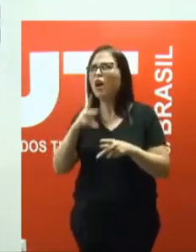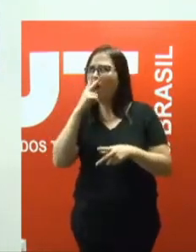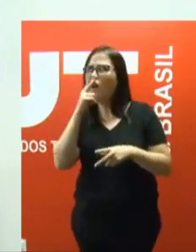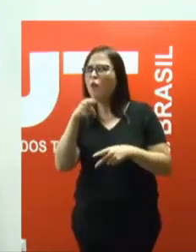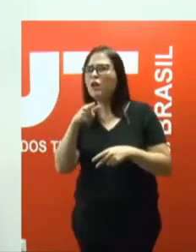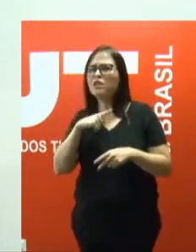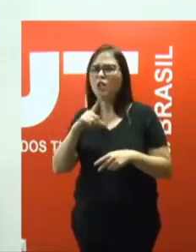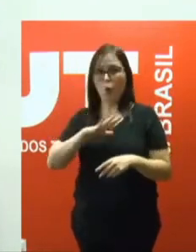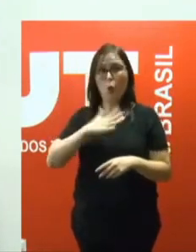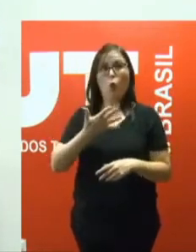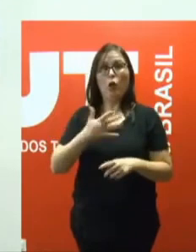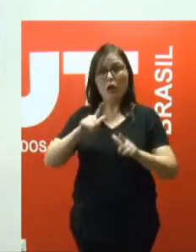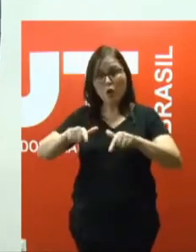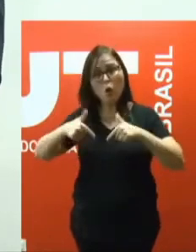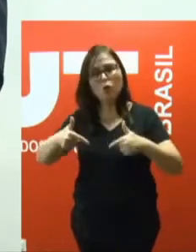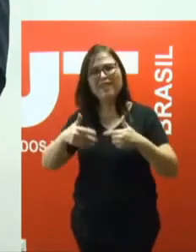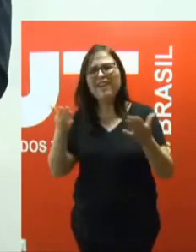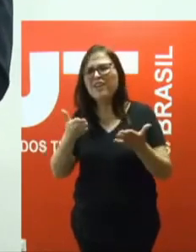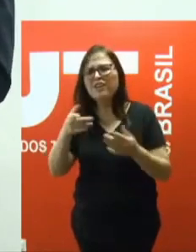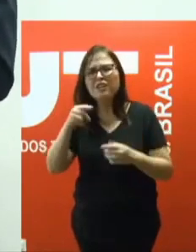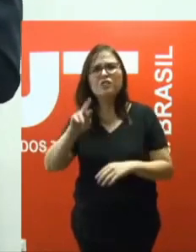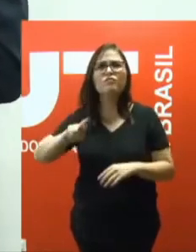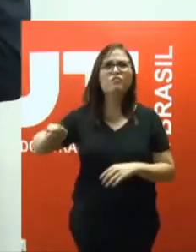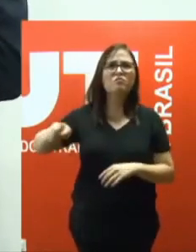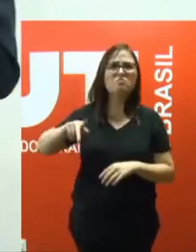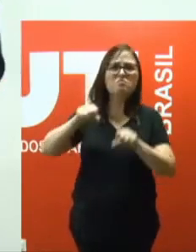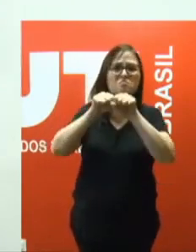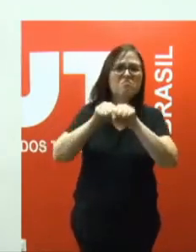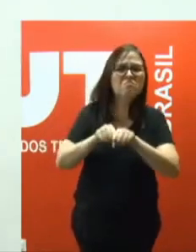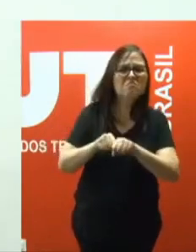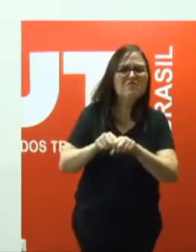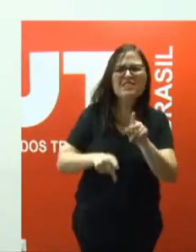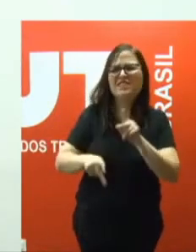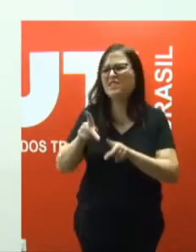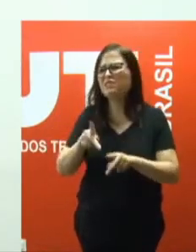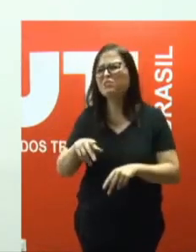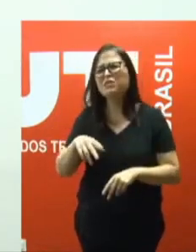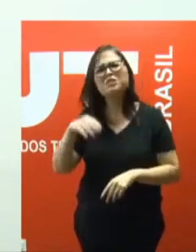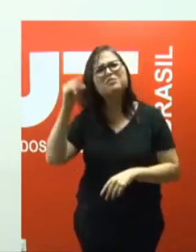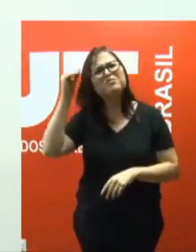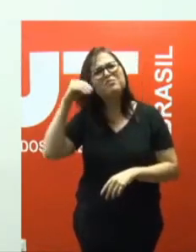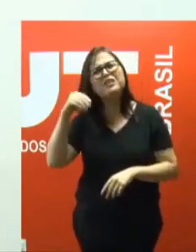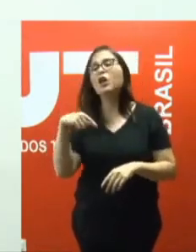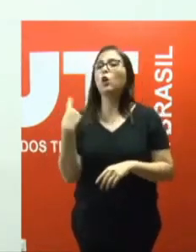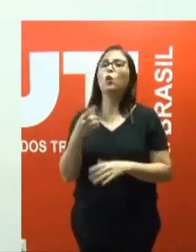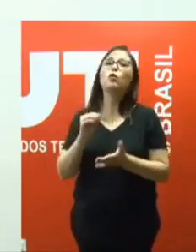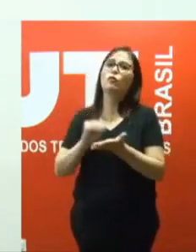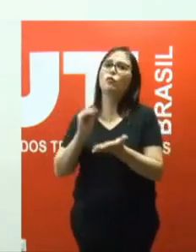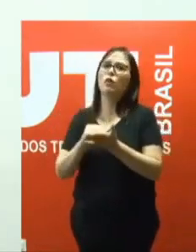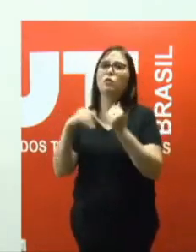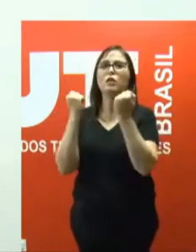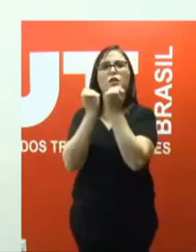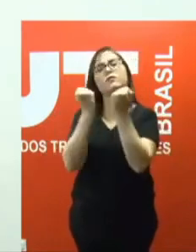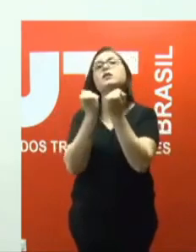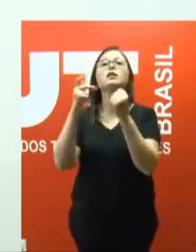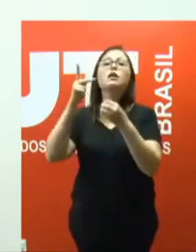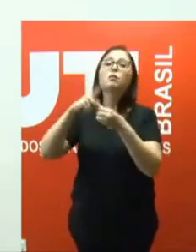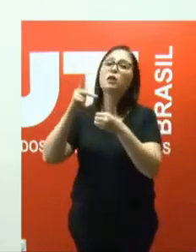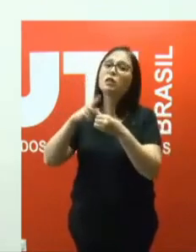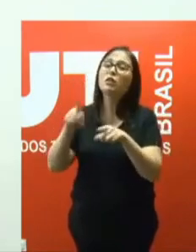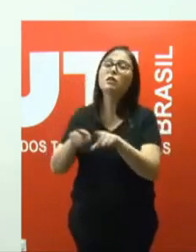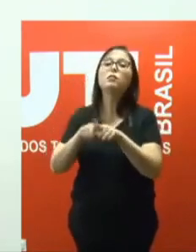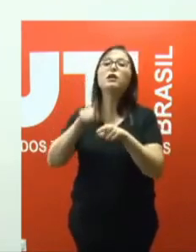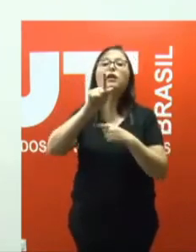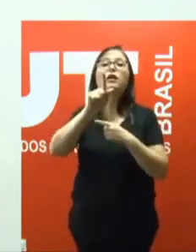mobilização que a gente acha que tem que fazer. A gente não está fazendo em defesa da Petrobras, a gente não está fazendo em defesa dos